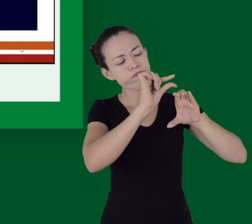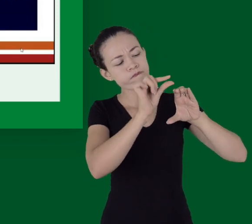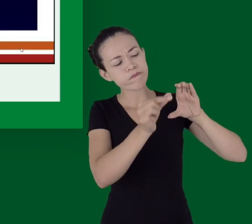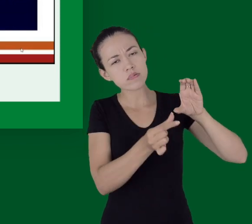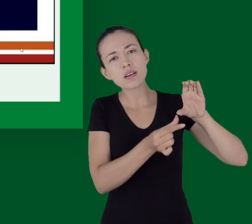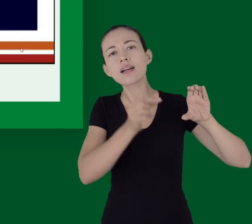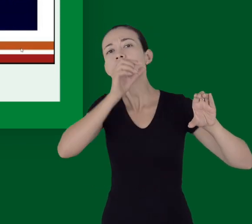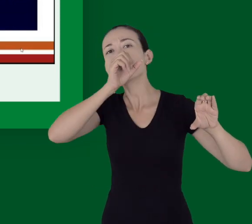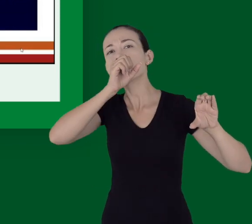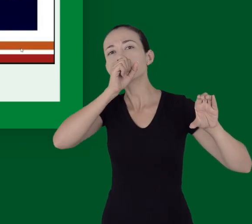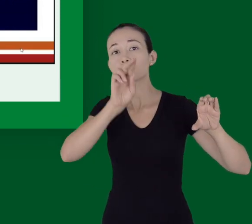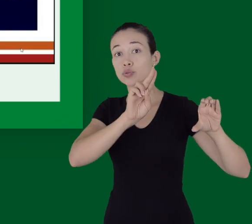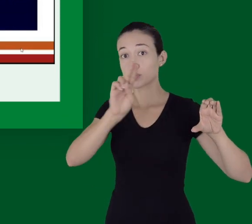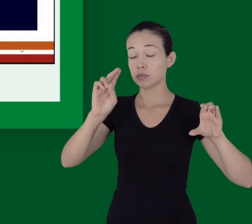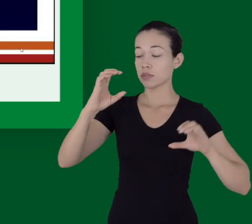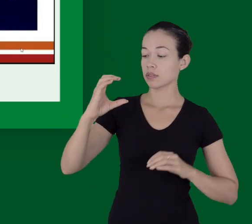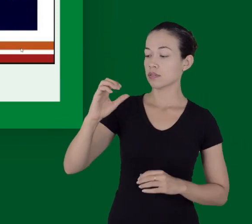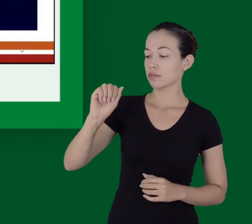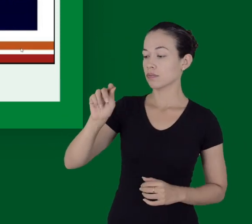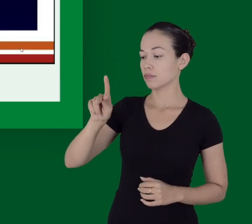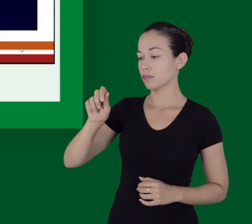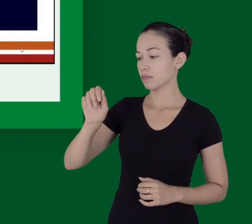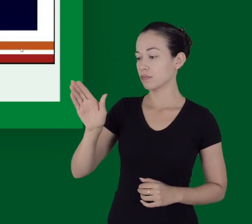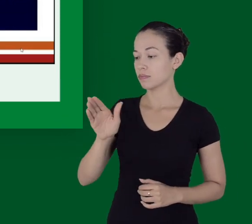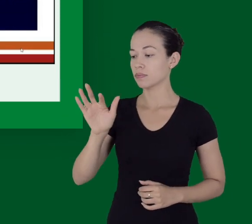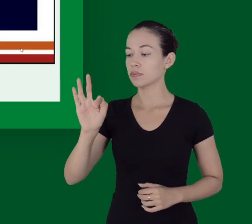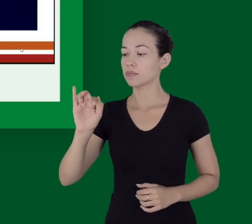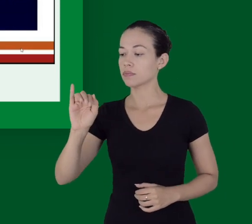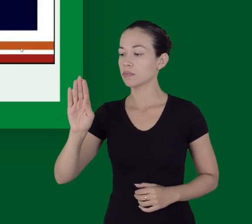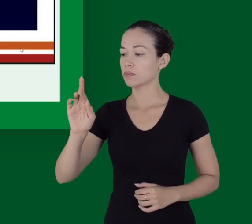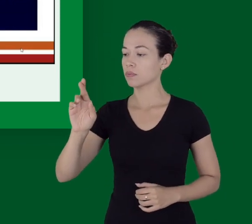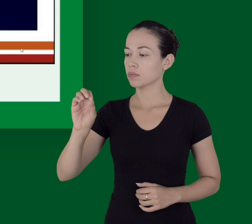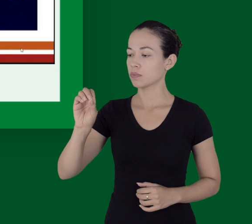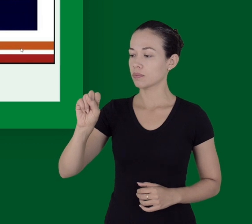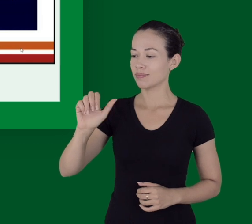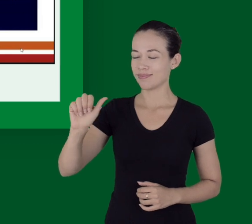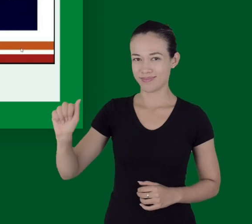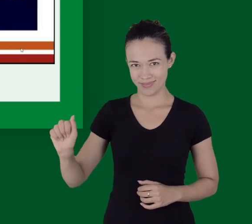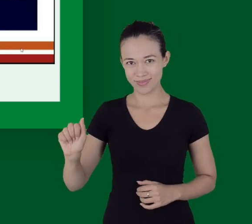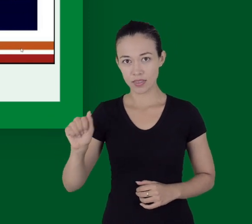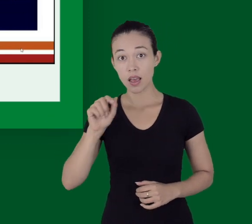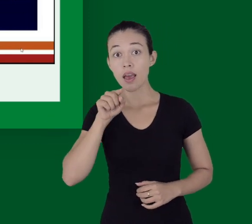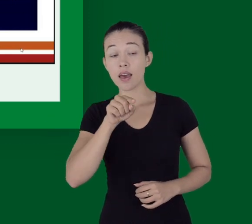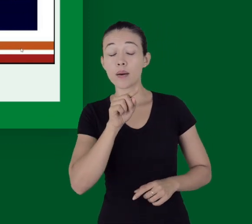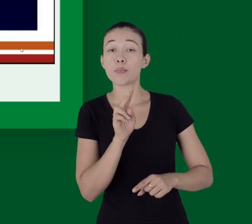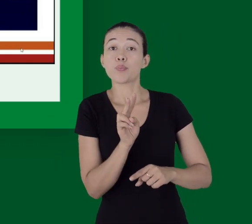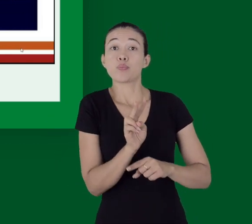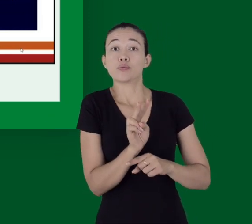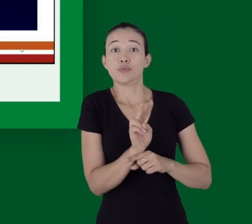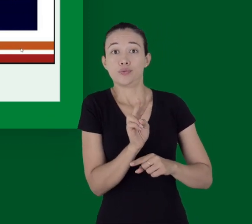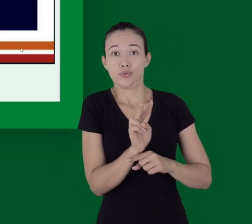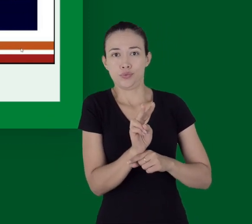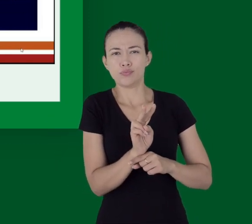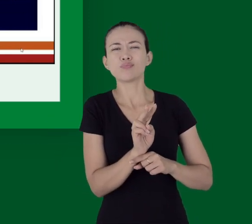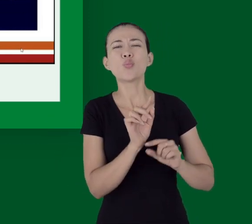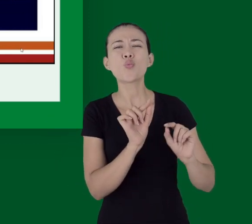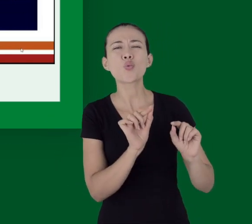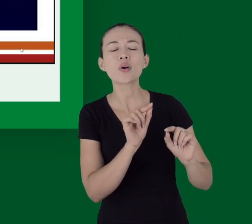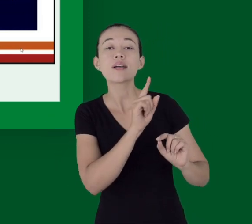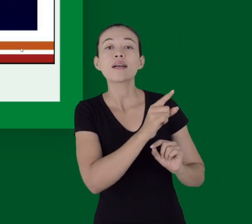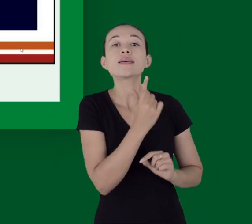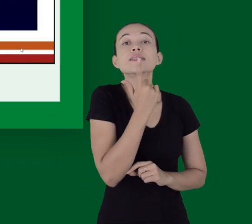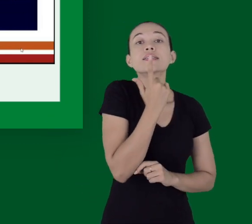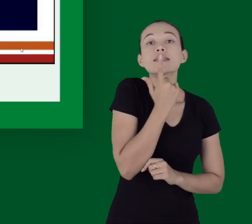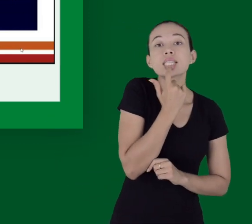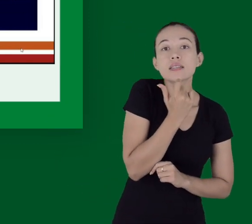a gente chama de capa fibrosa. É como se fosse uma capa que protege o lipídio de entrar em contato com o sangue. Se por acaso alguma coisa